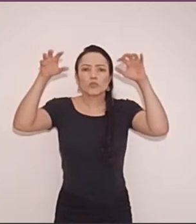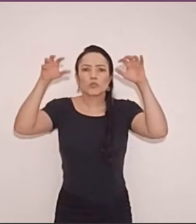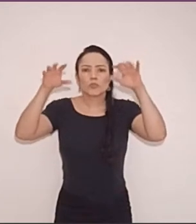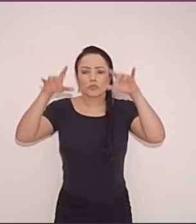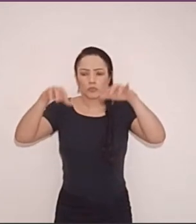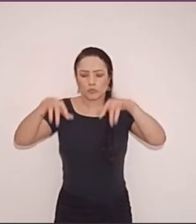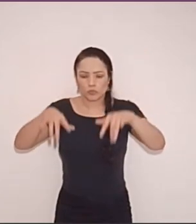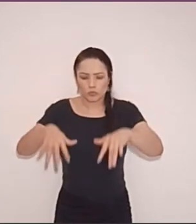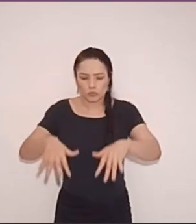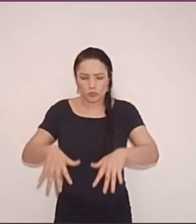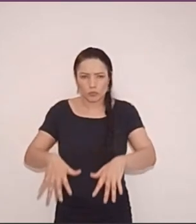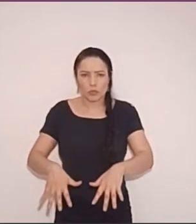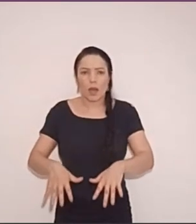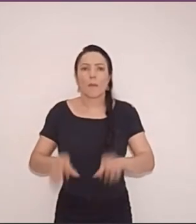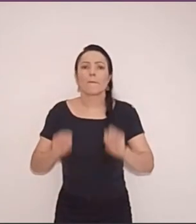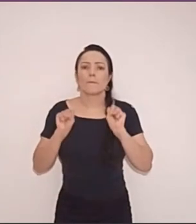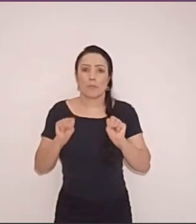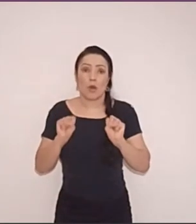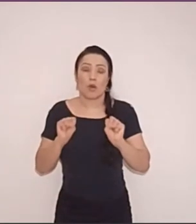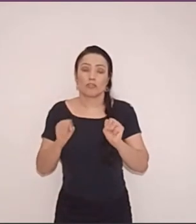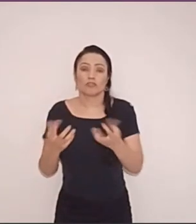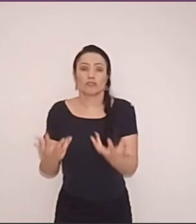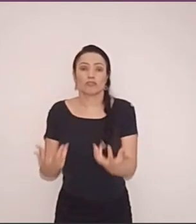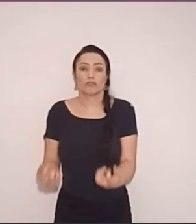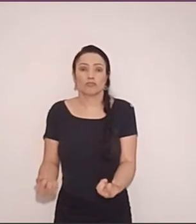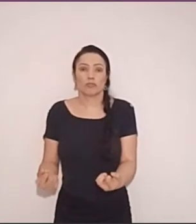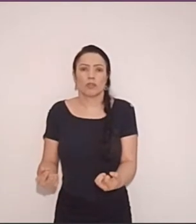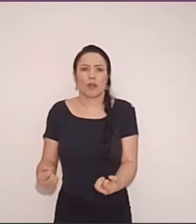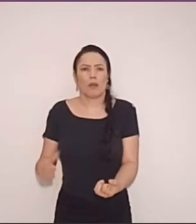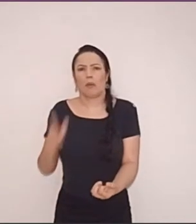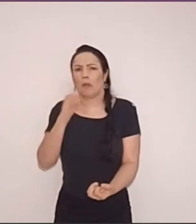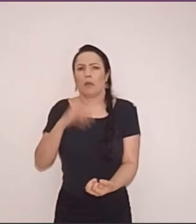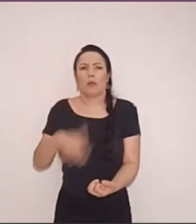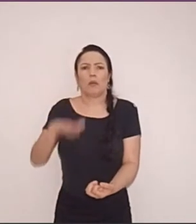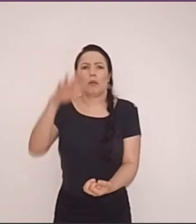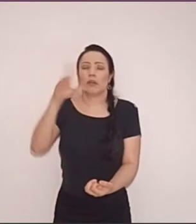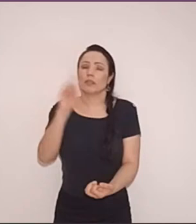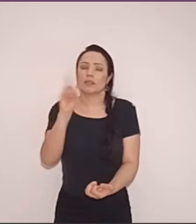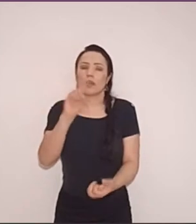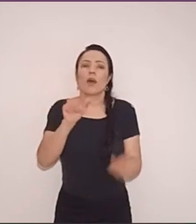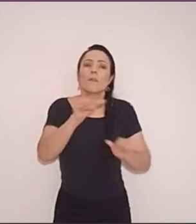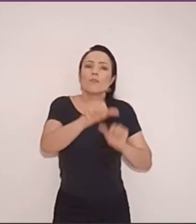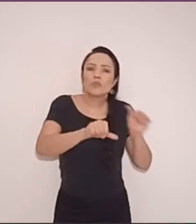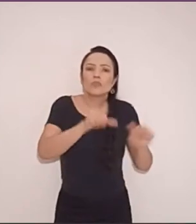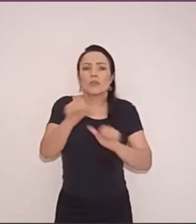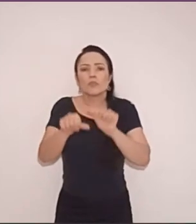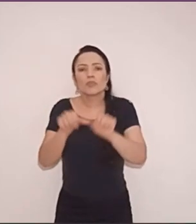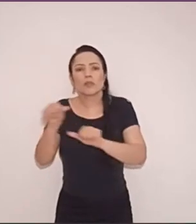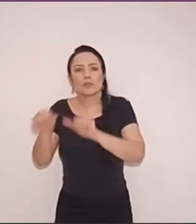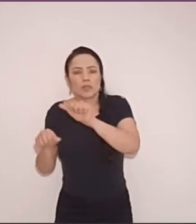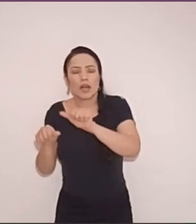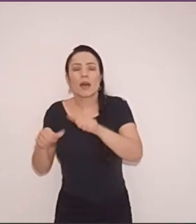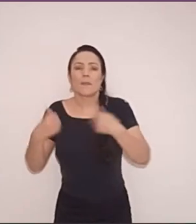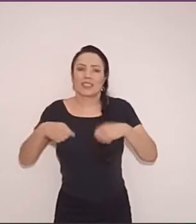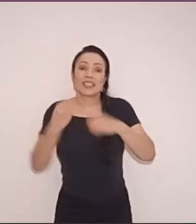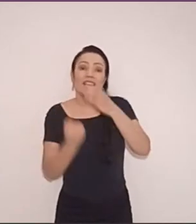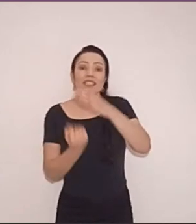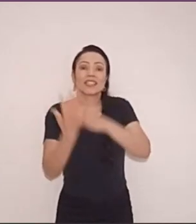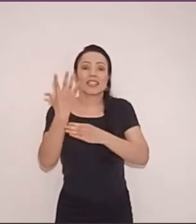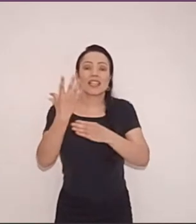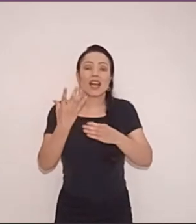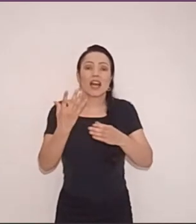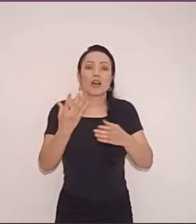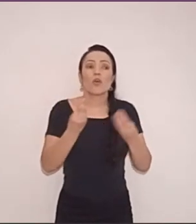ver modelar a maneira como uma mobilidade urbana realizada bem e criar condições para que as pessoas